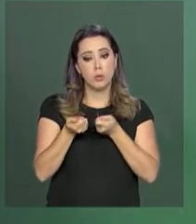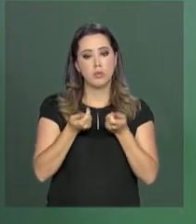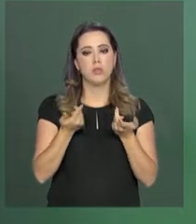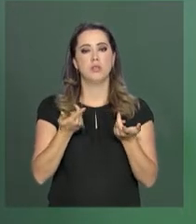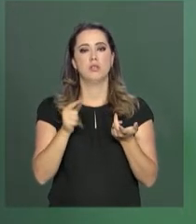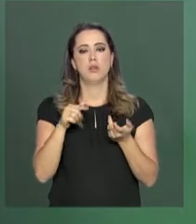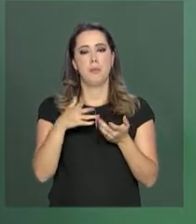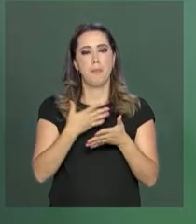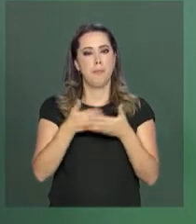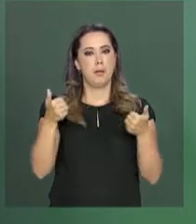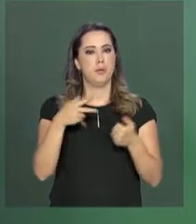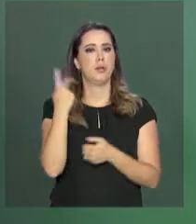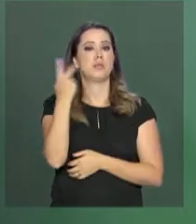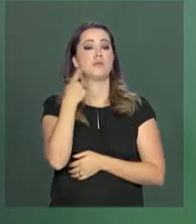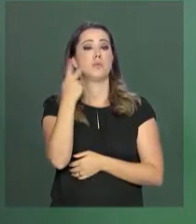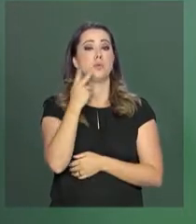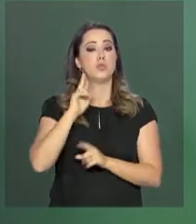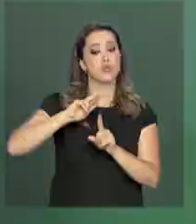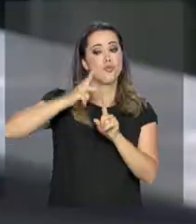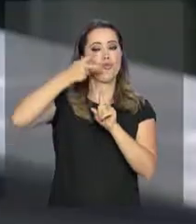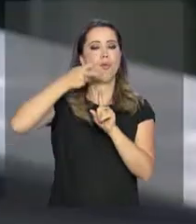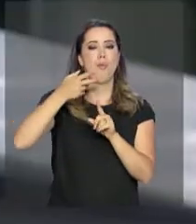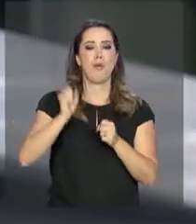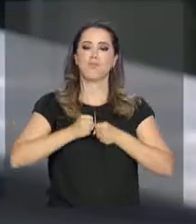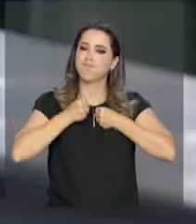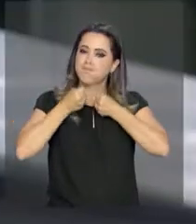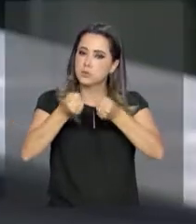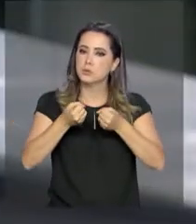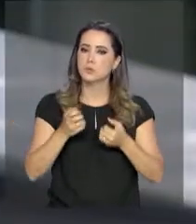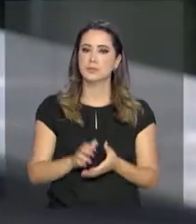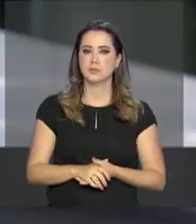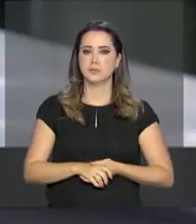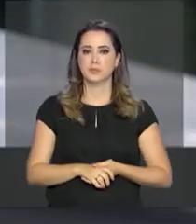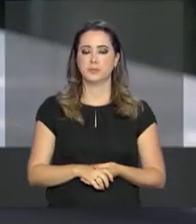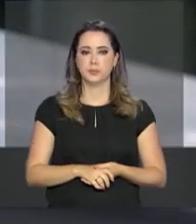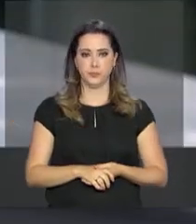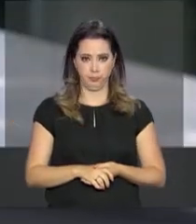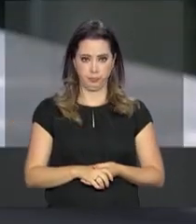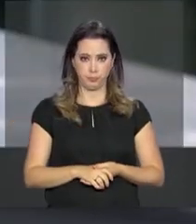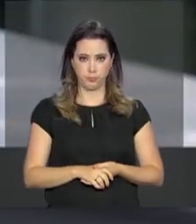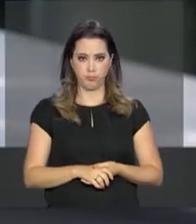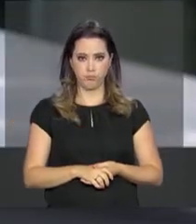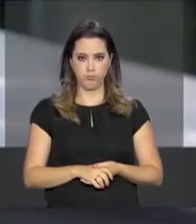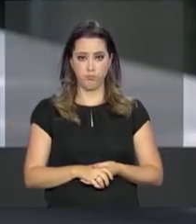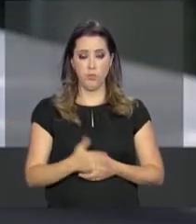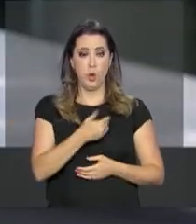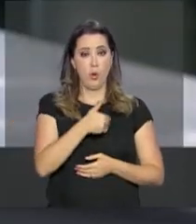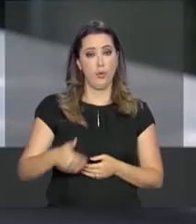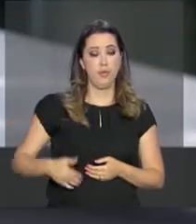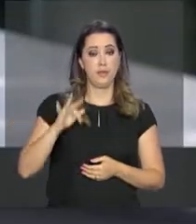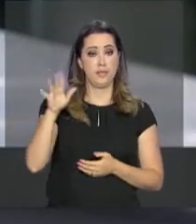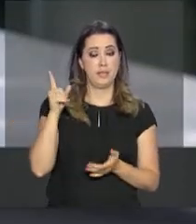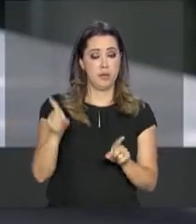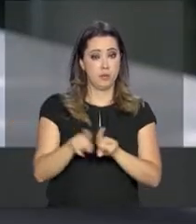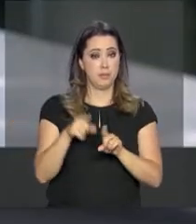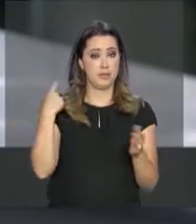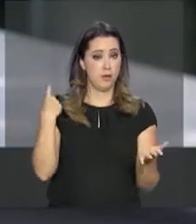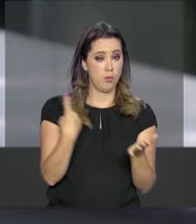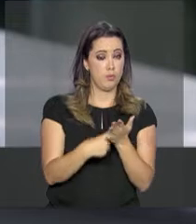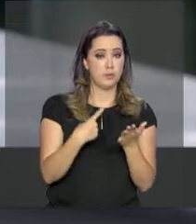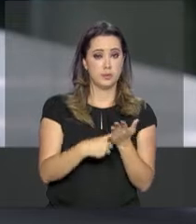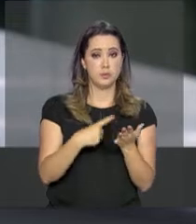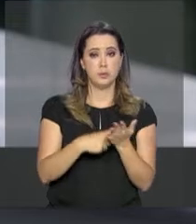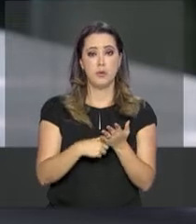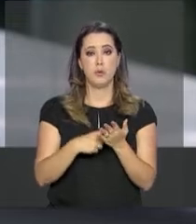políticas e redobrar esforços o governo federal também assinou acordo para a adesão o programa vias seguras da